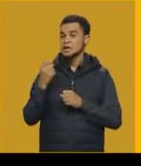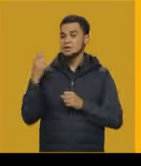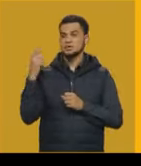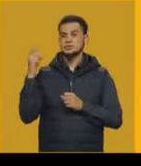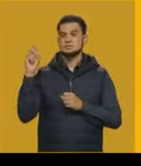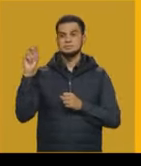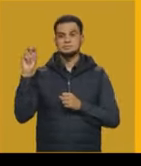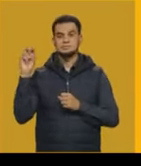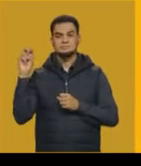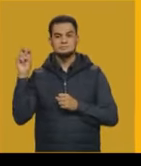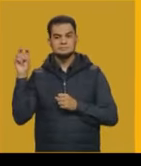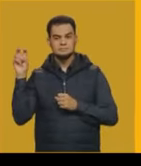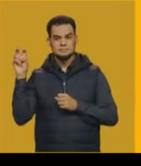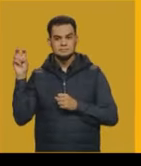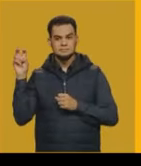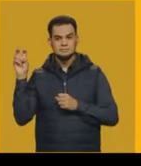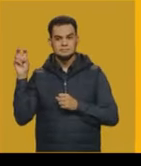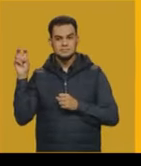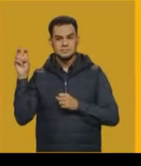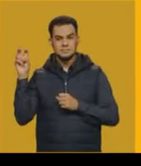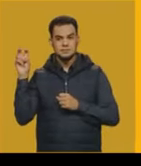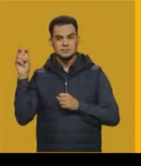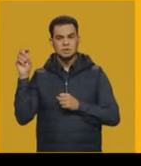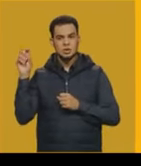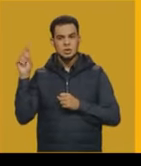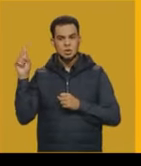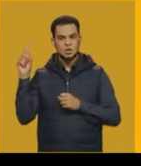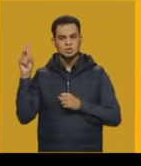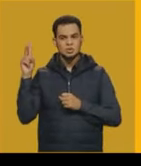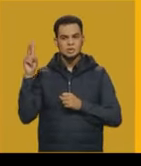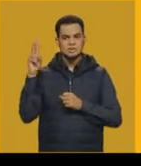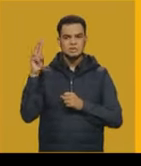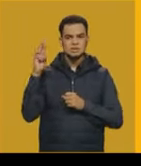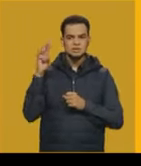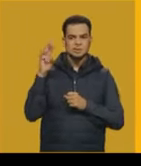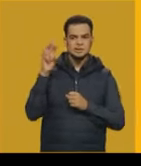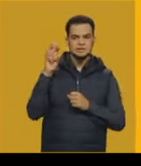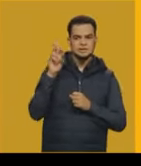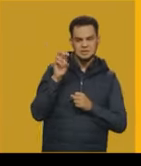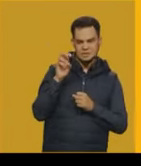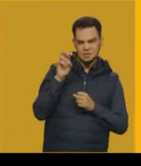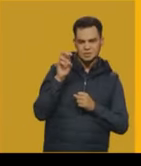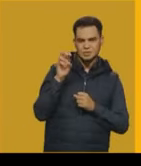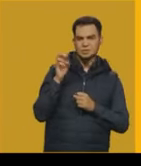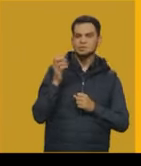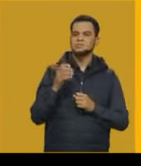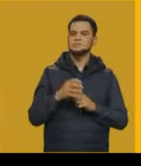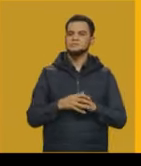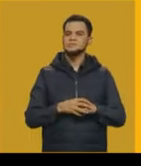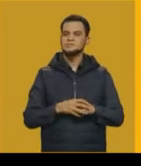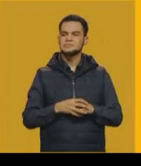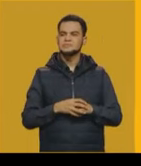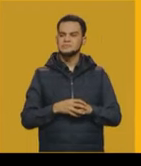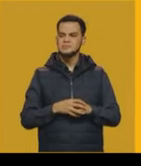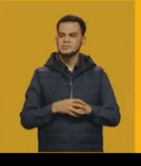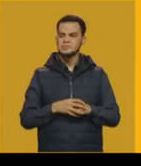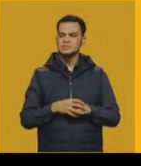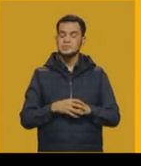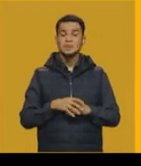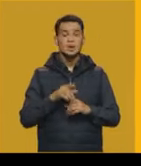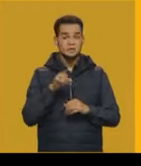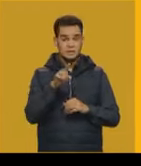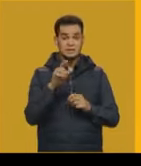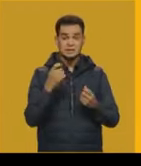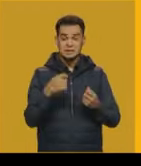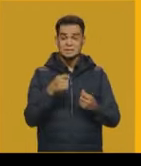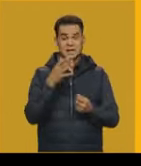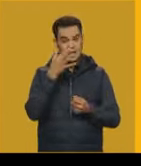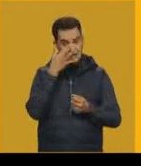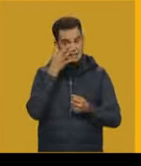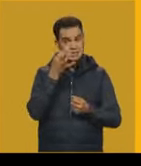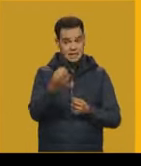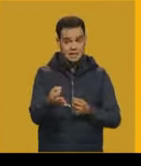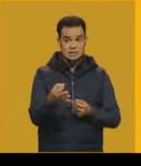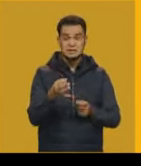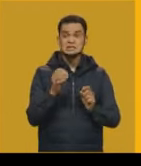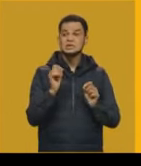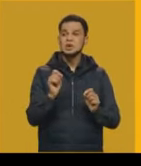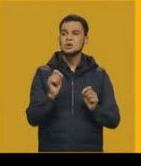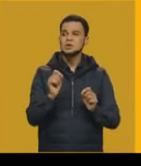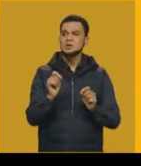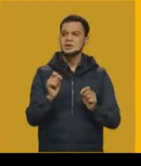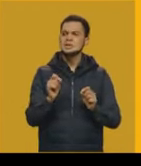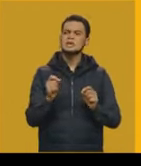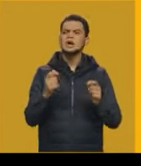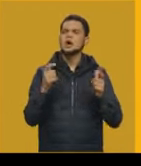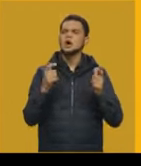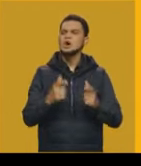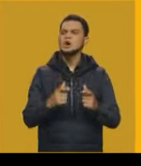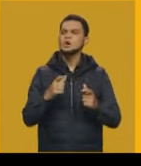inverso. 1, 2, 3, 4 e 5. O que você tem que observar é aonde a dupla